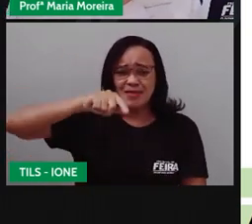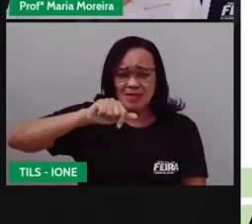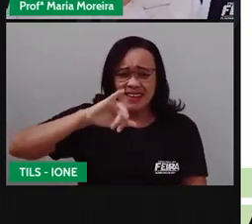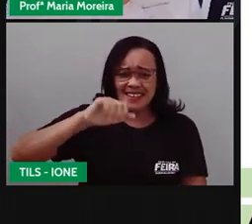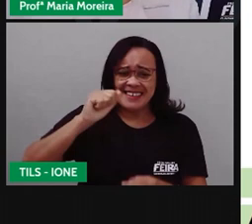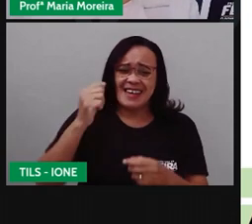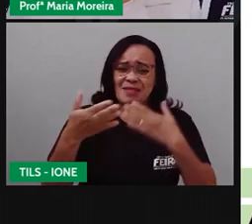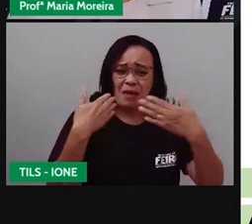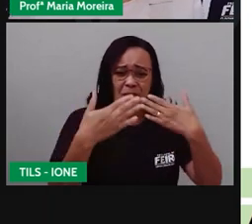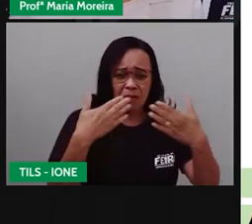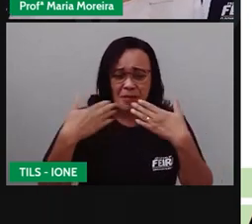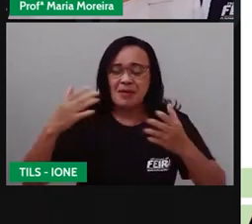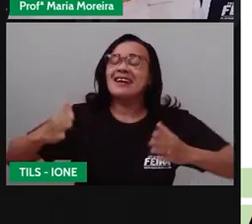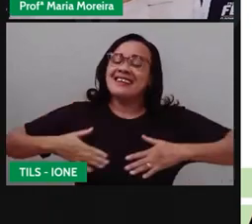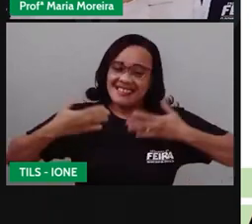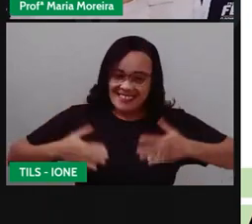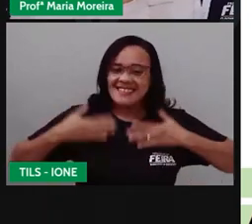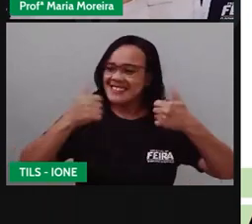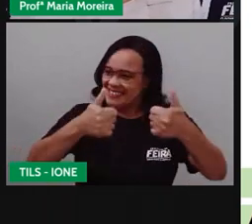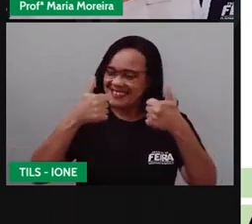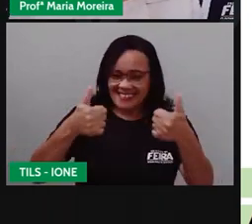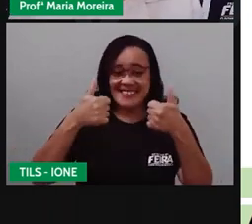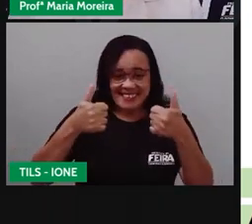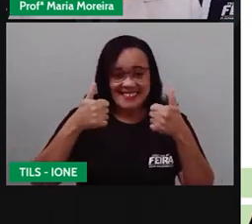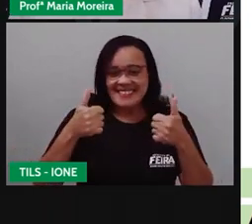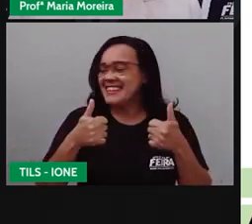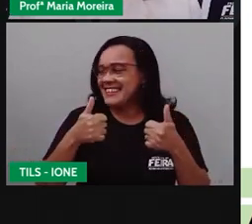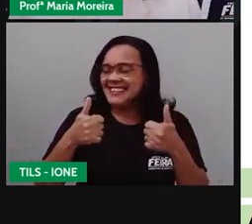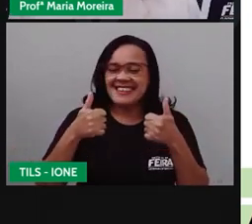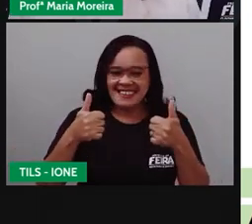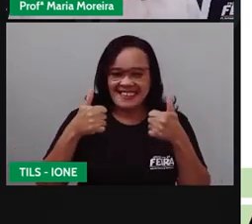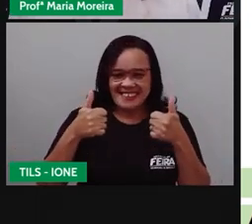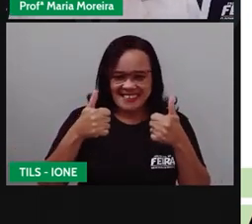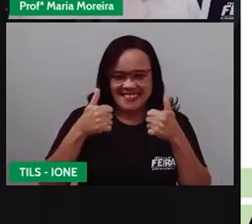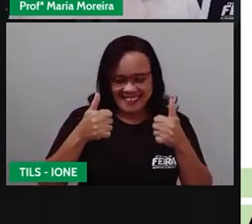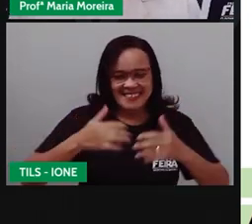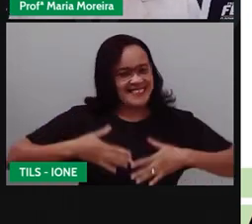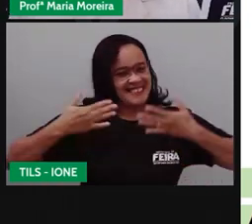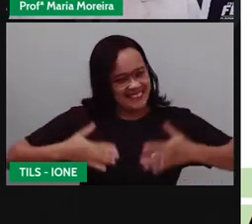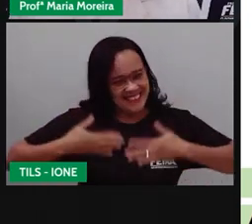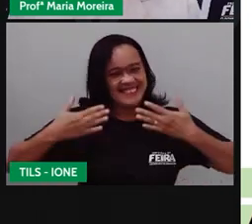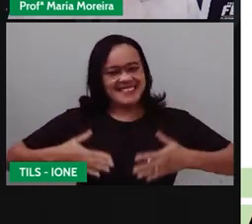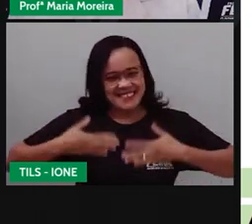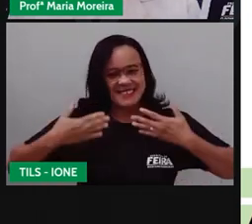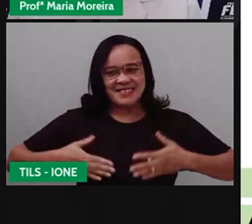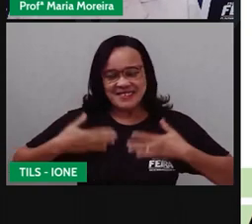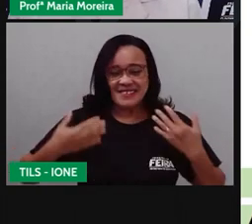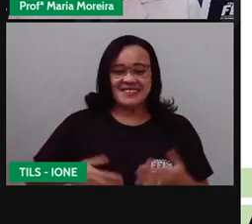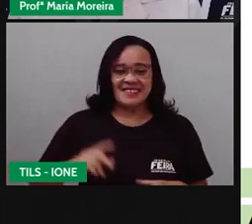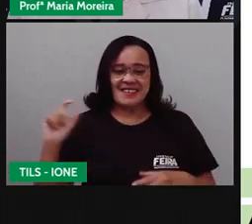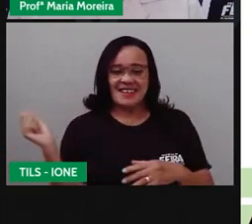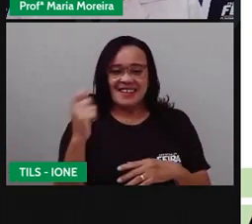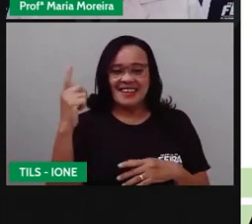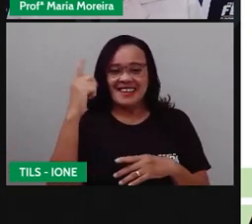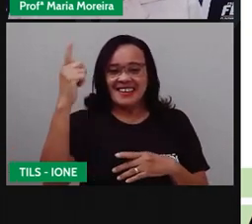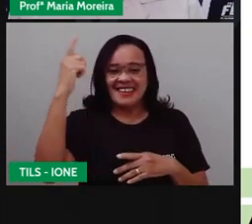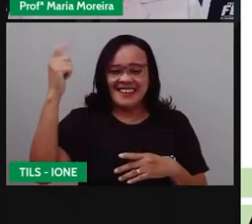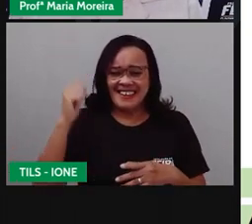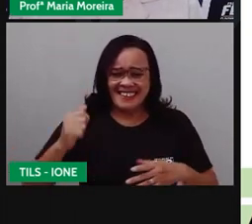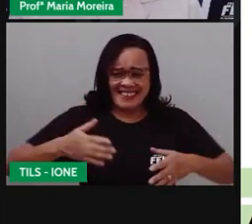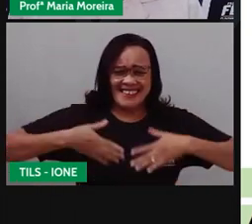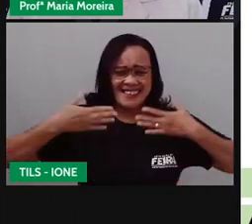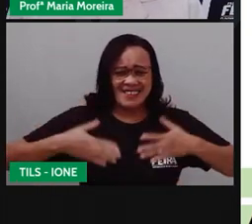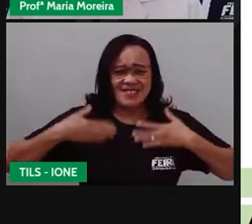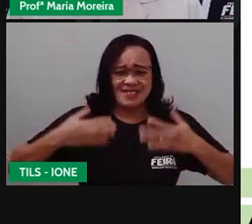E vamos lá, tá animado, Ione? Pois é, e ele já disse que ela tá animada, tá vendo? O Anderson, que ele só fica animado quando ele ganha na Mega Sena.